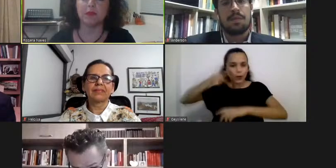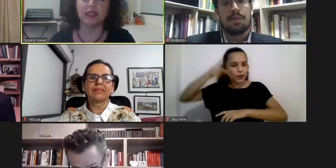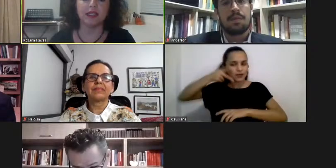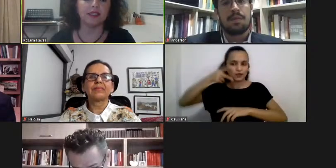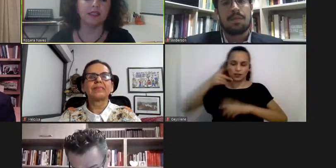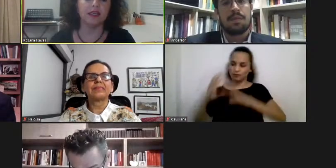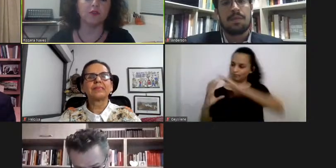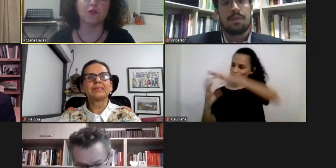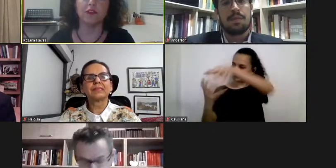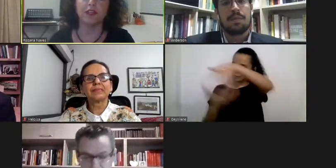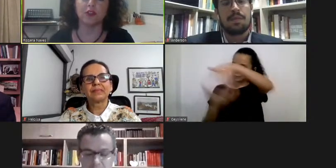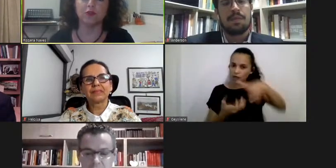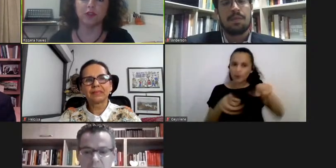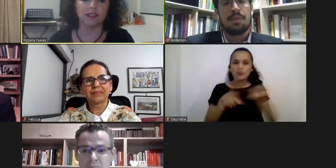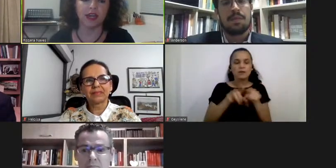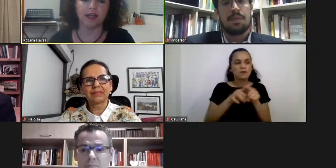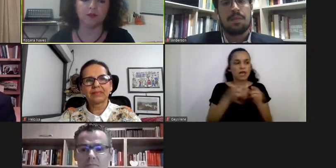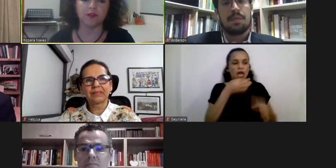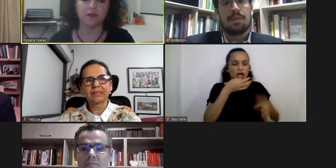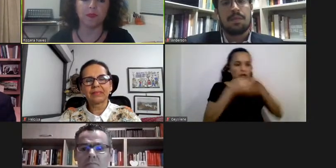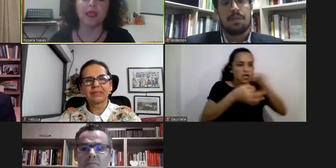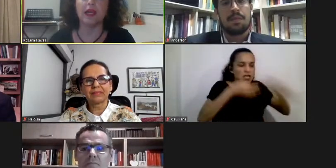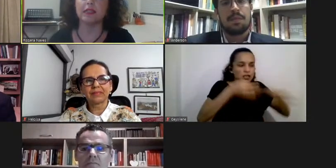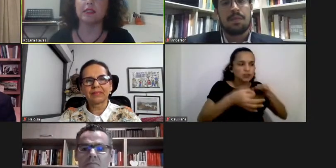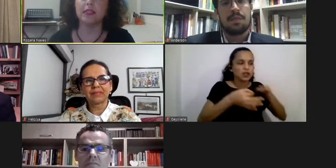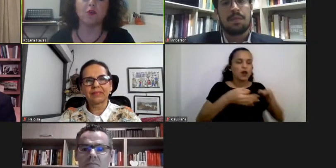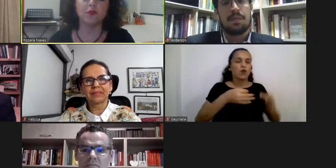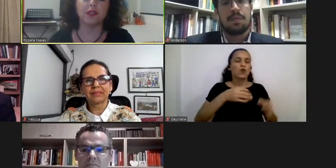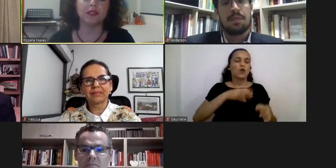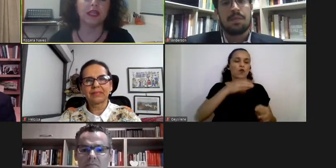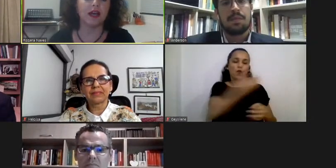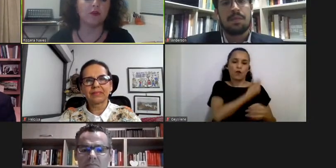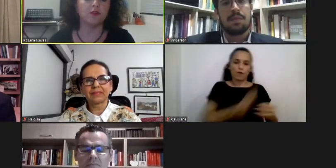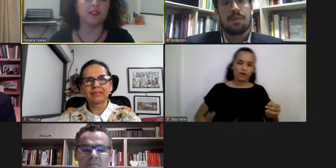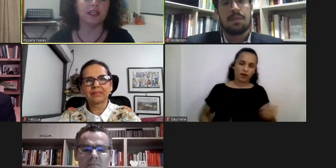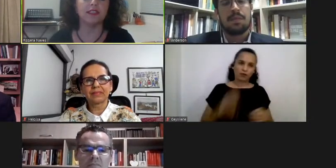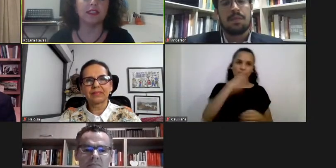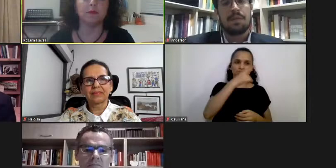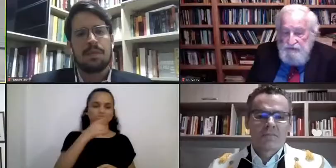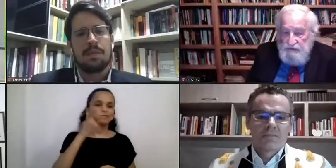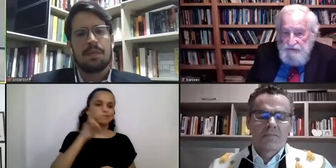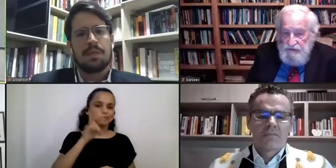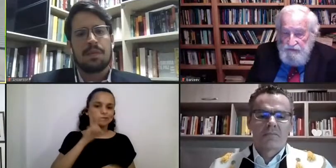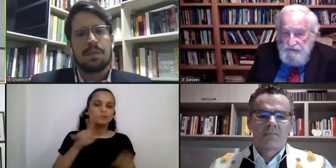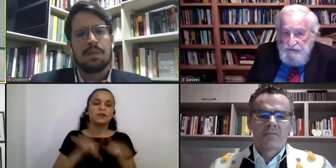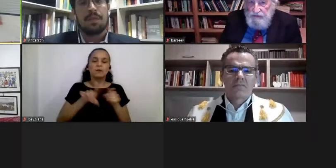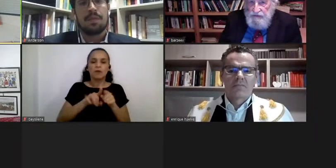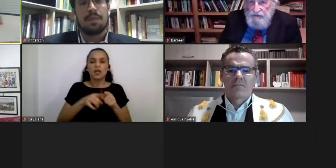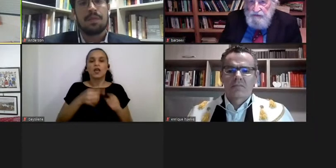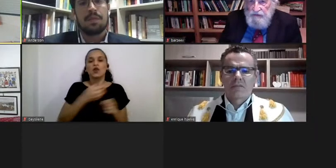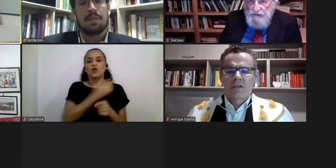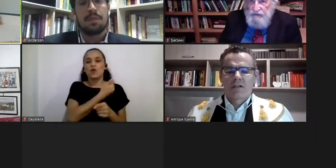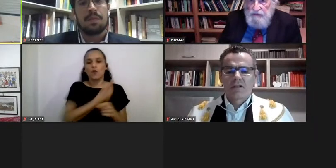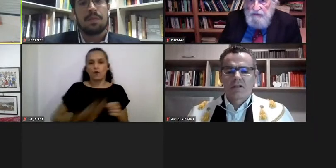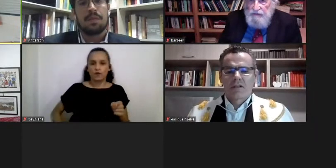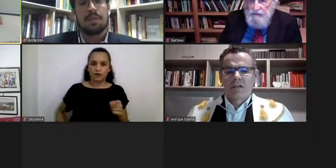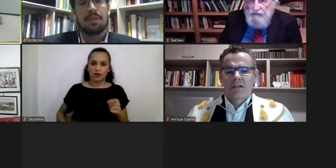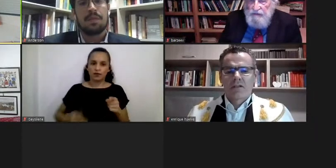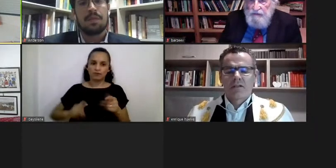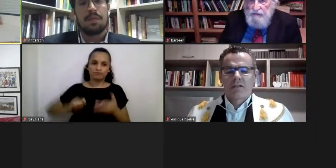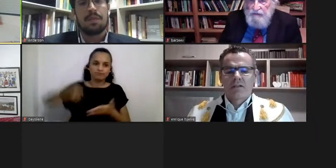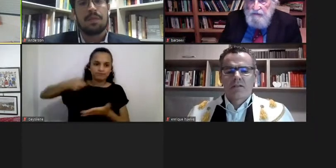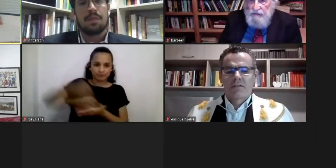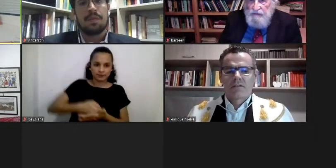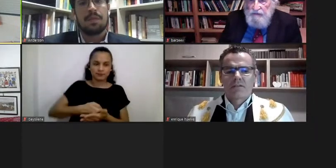externa americana e aos governos autoritários, assim como seu ideal socialista libertário, nos encorajam a